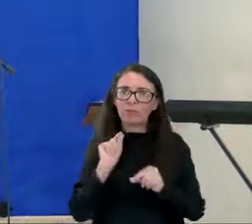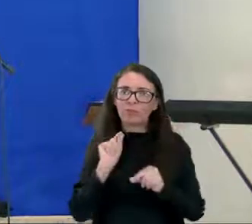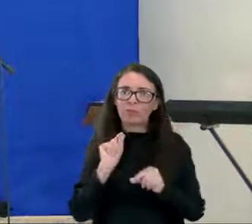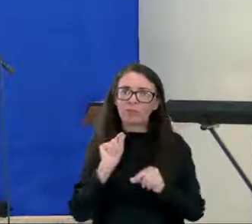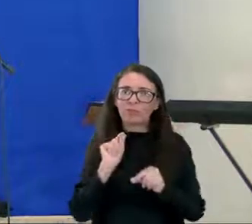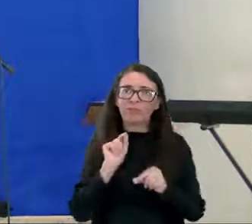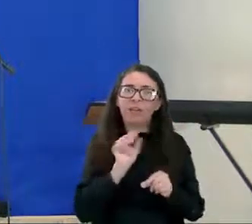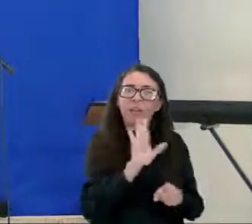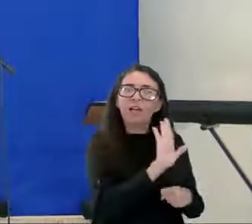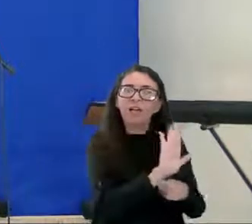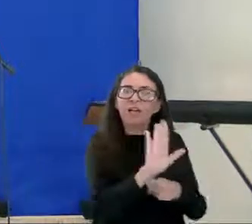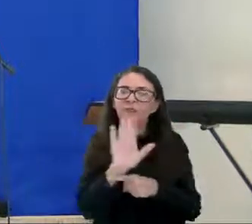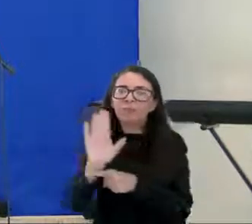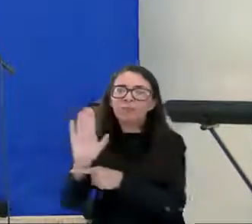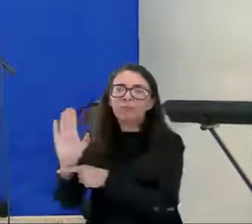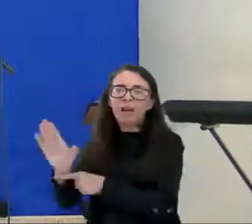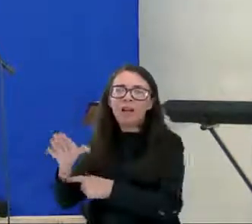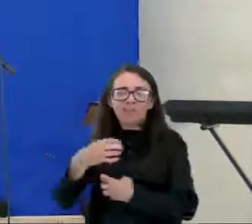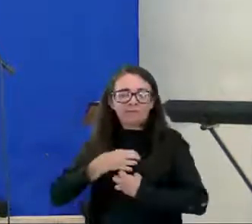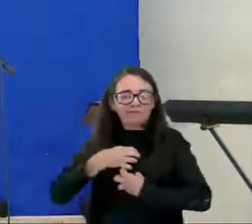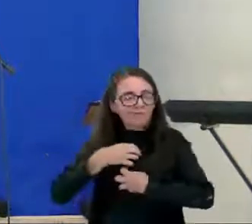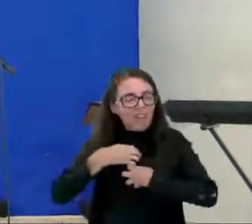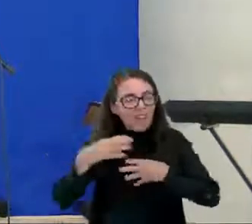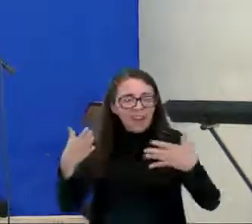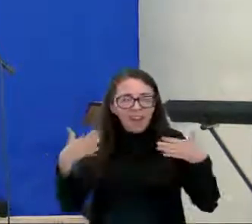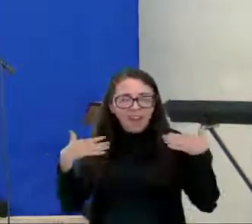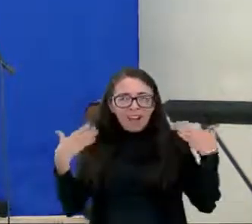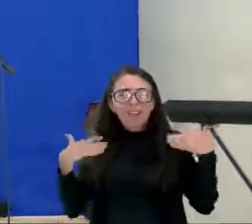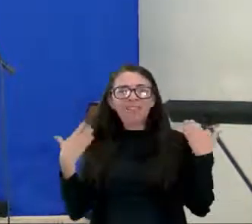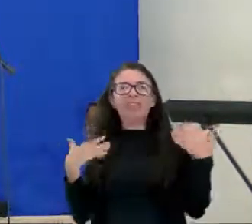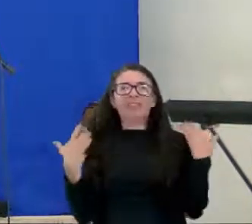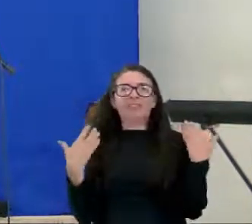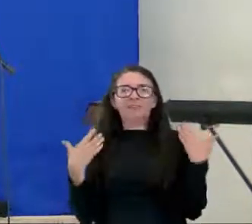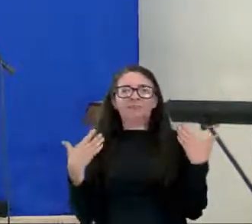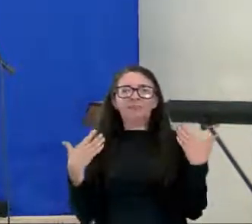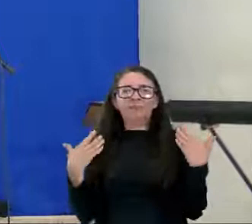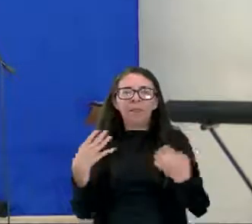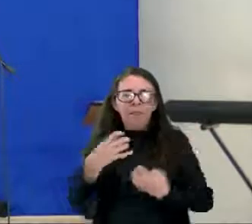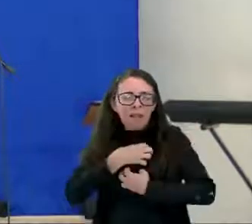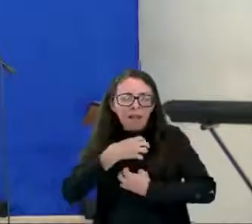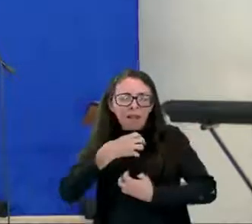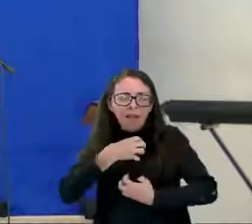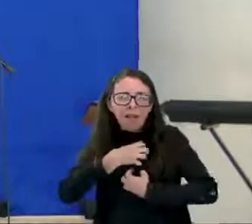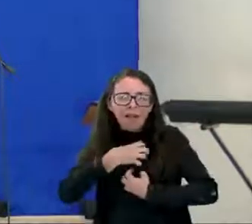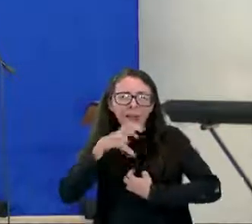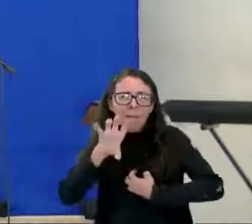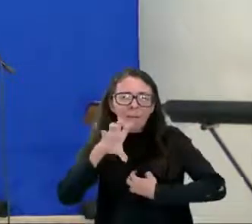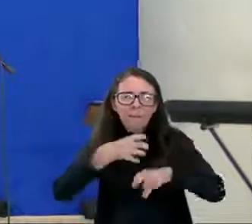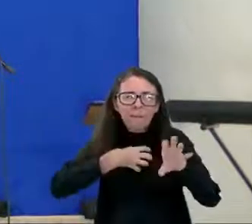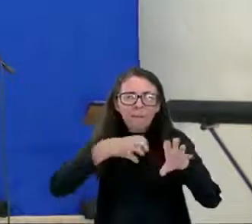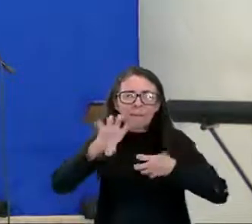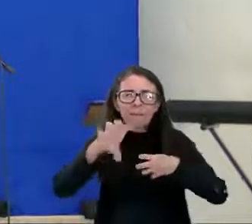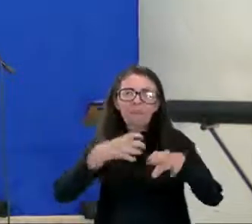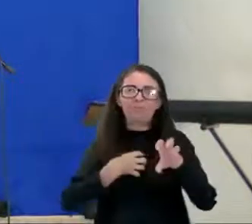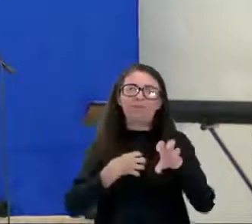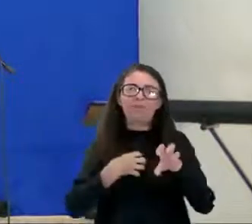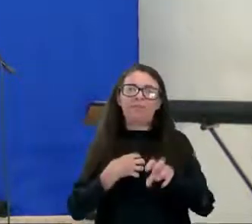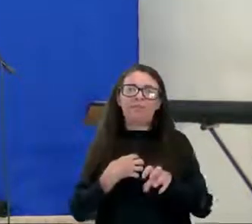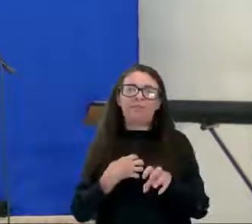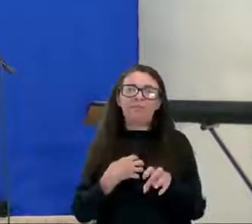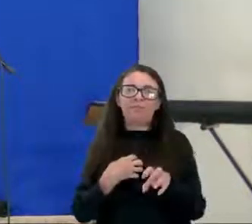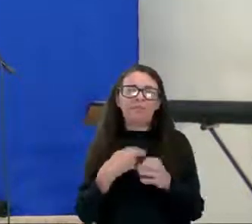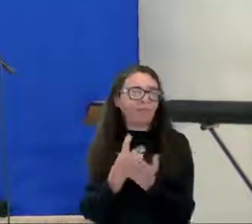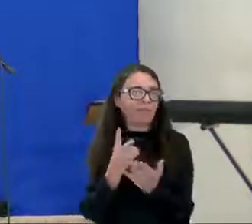a elas também. Igual. Aquilo que eu desejo para mim, eu desejo para a Manquele,